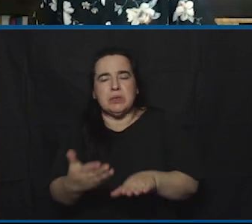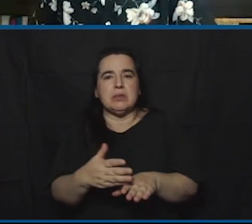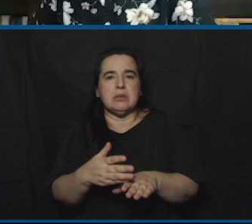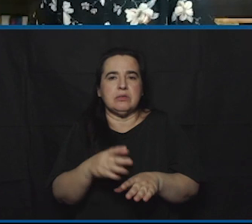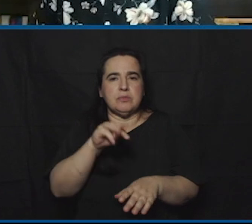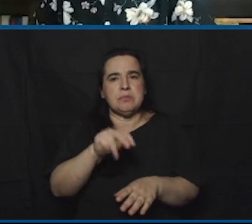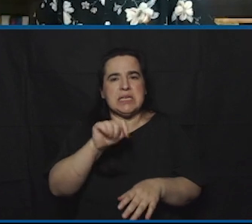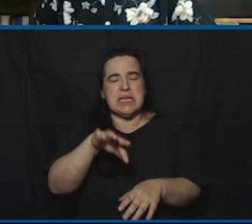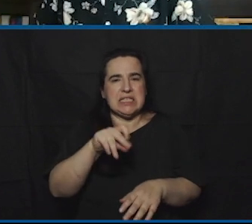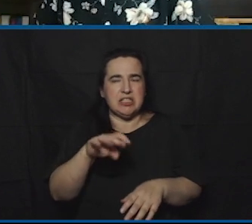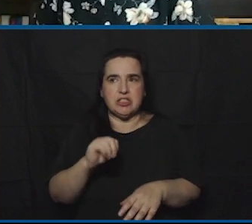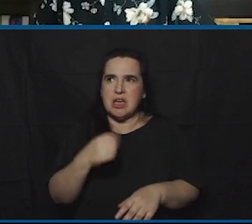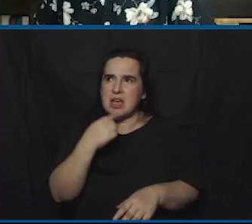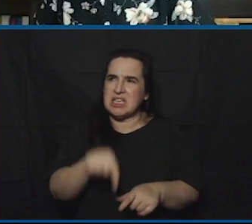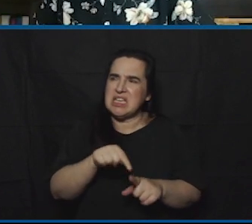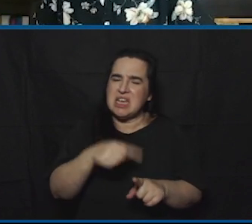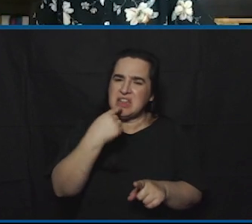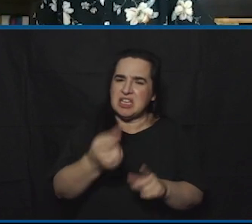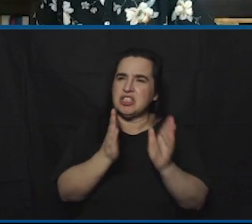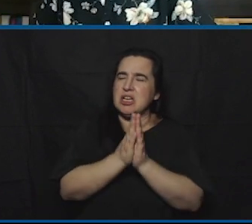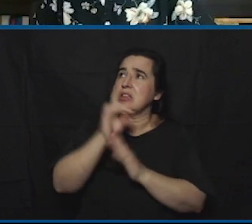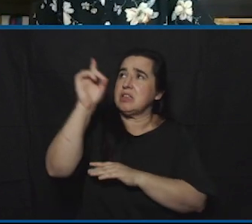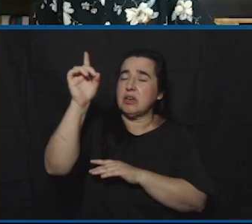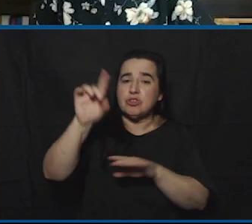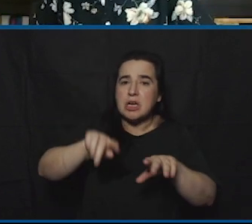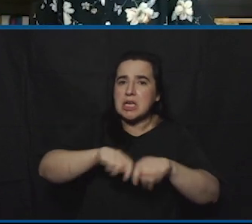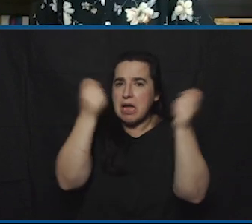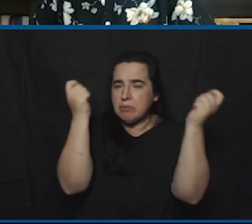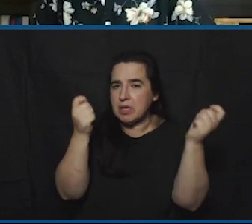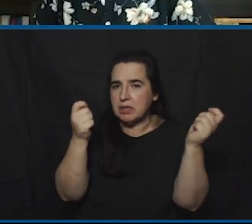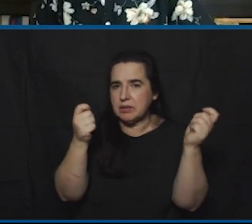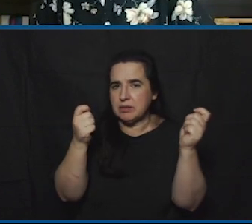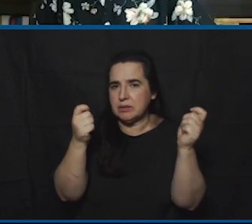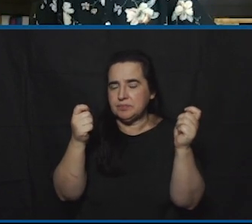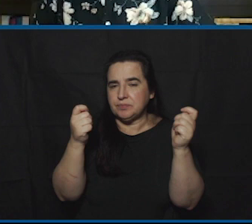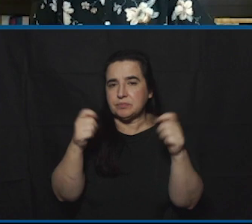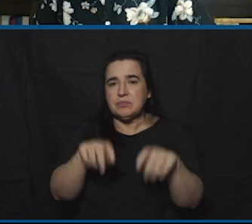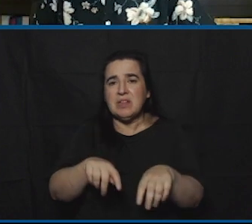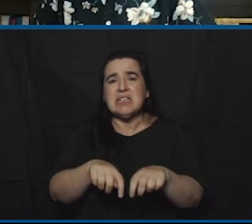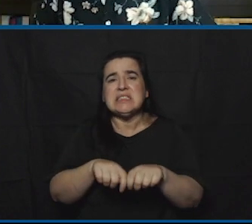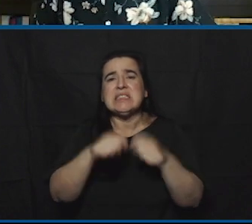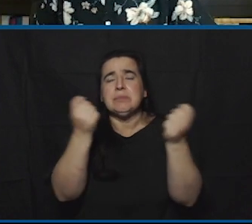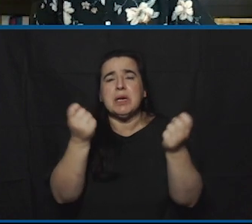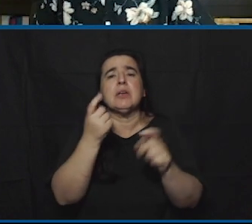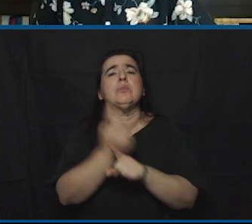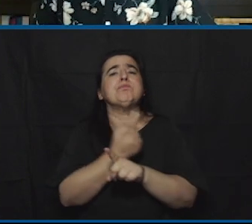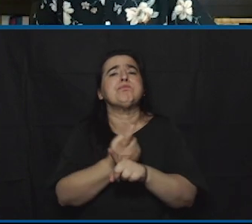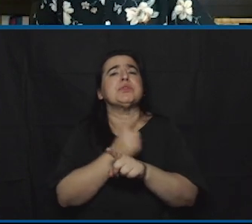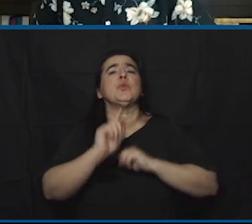diz que Deus retirou a vara. Né? Aliás, Deus quebra aqui três coisas. Né? Este quebrar aqui estas